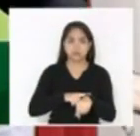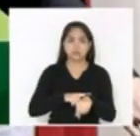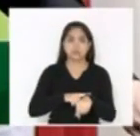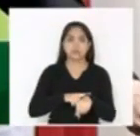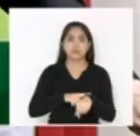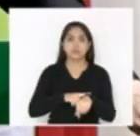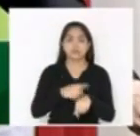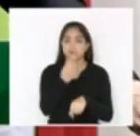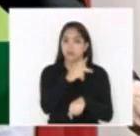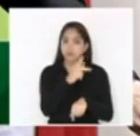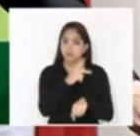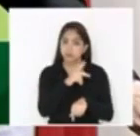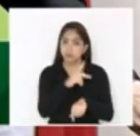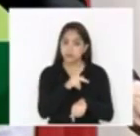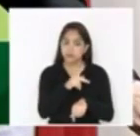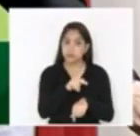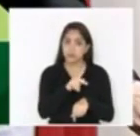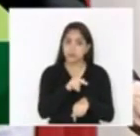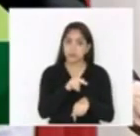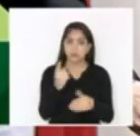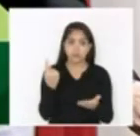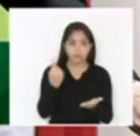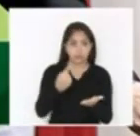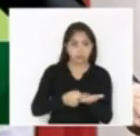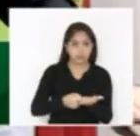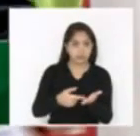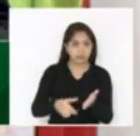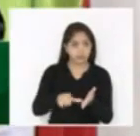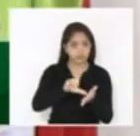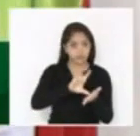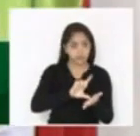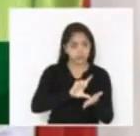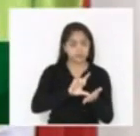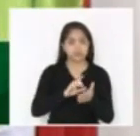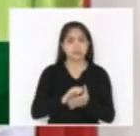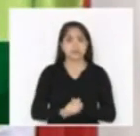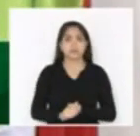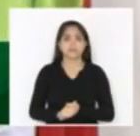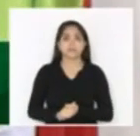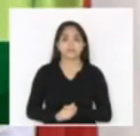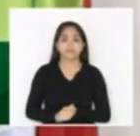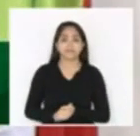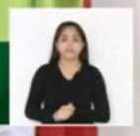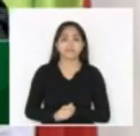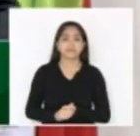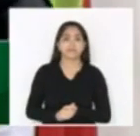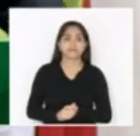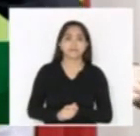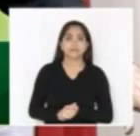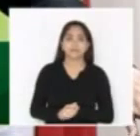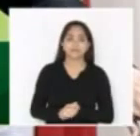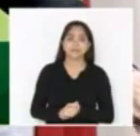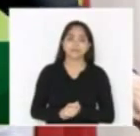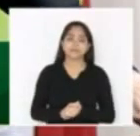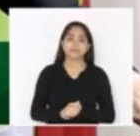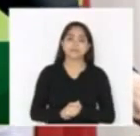do seu tempo, conforme combinado no almoço, mas eu